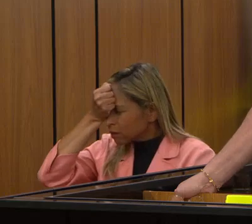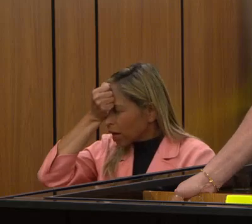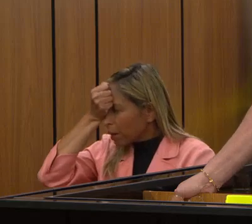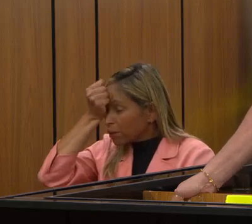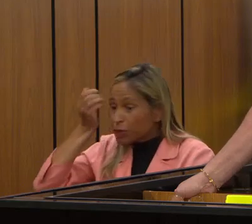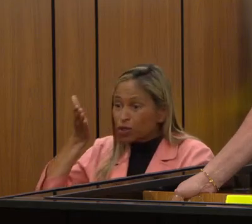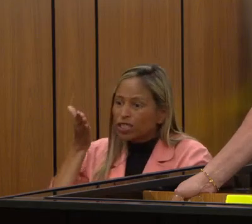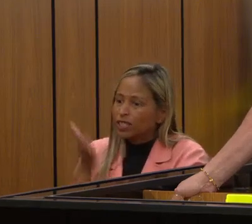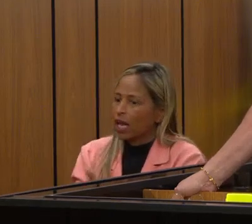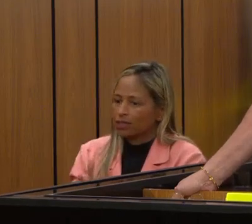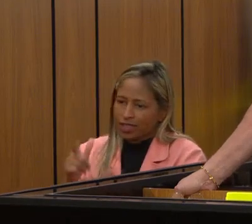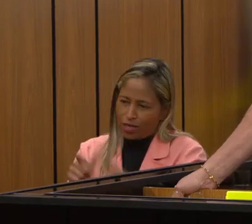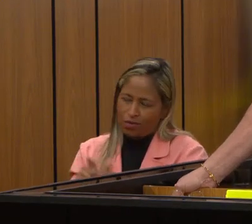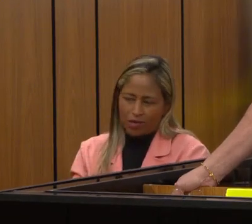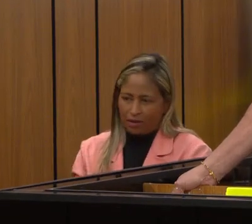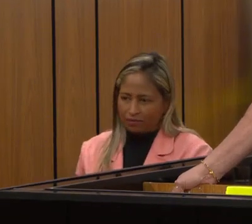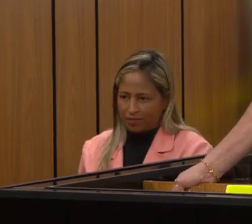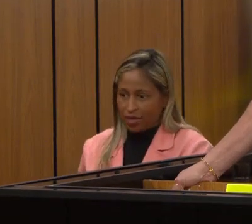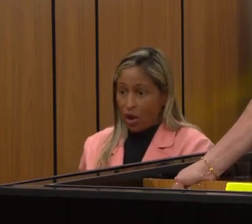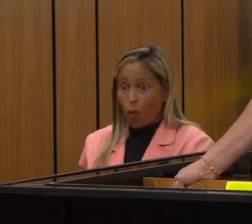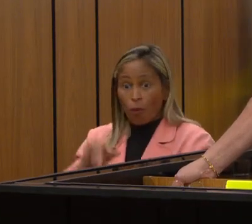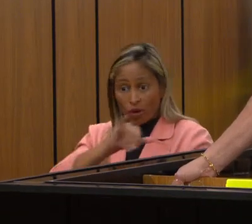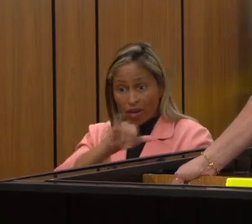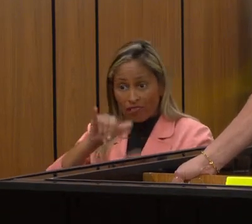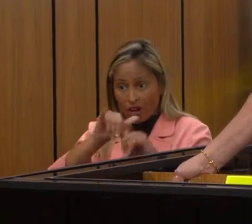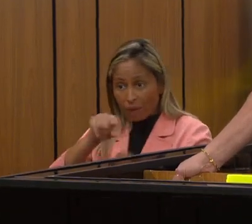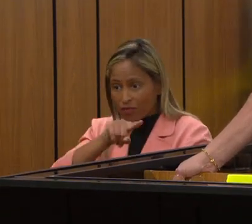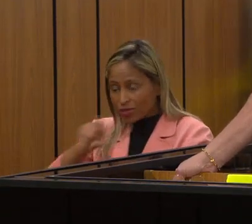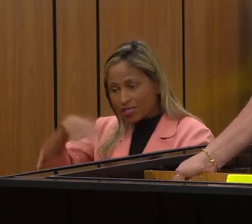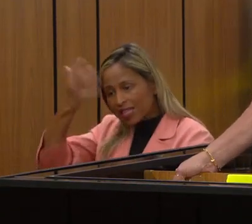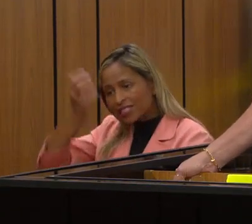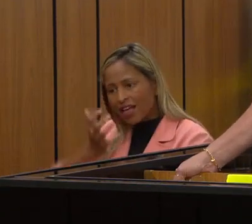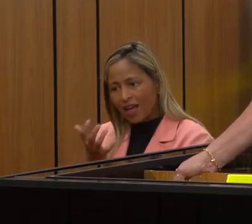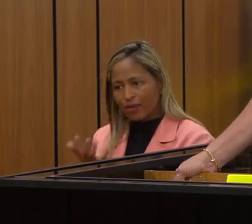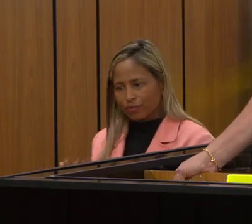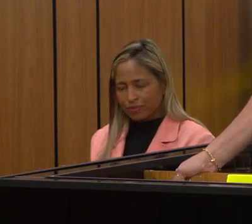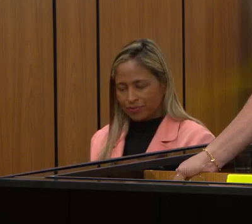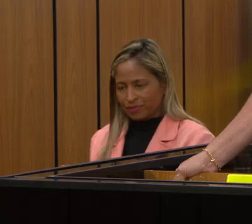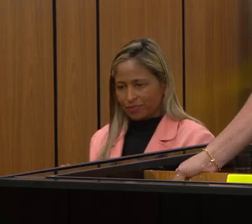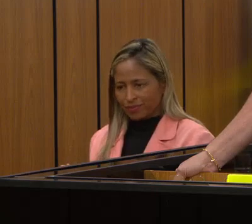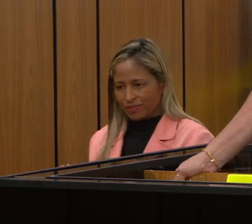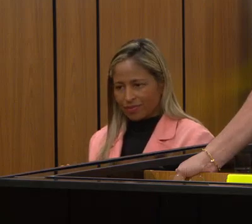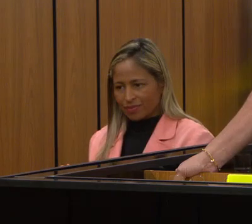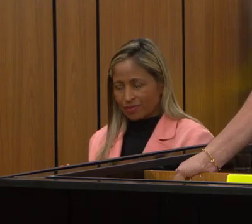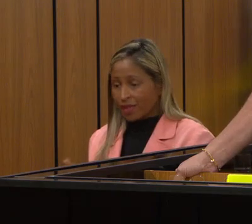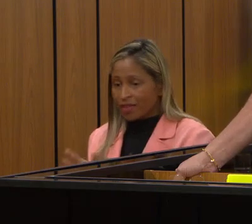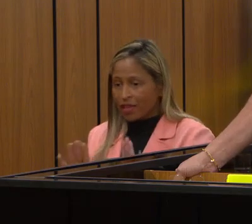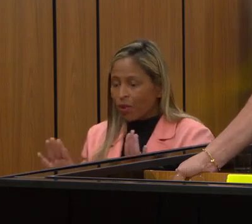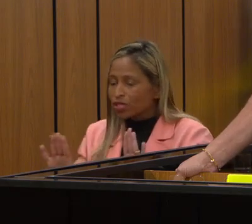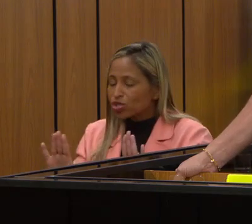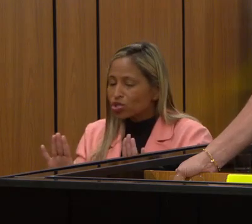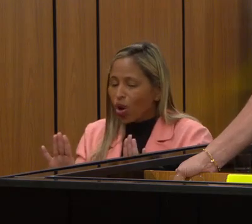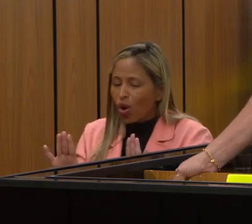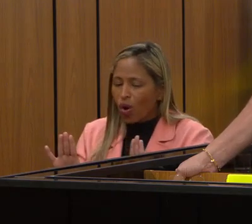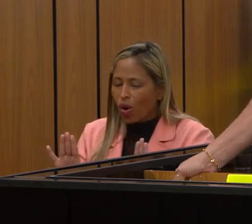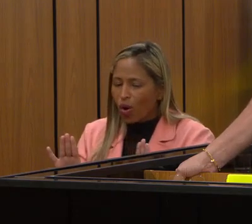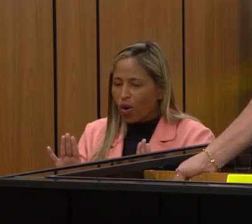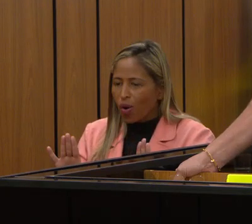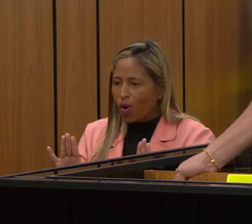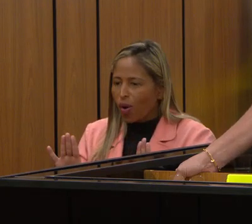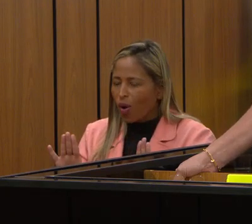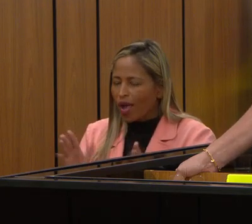naquele lugar porque o que eu tenho para falar para vocês aqui é muito sério não é só uma questão de